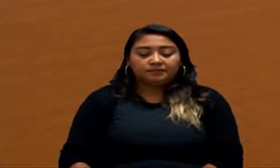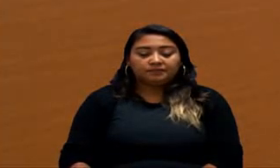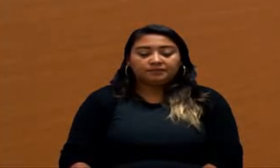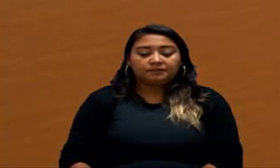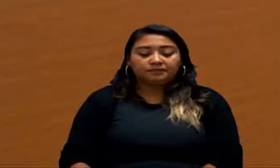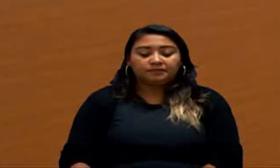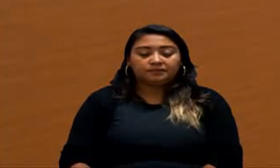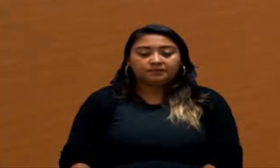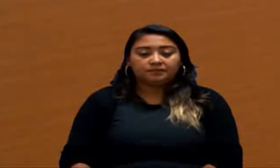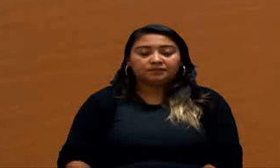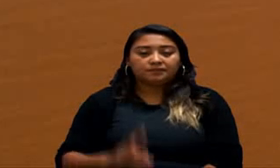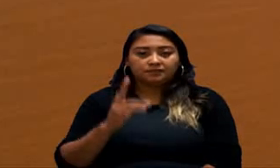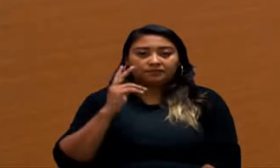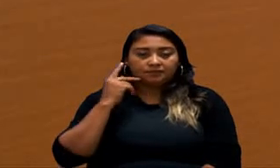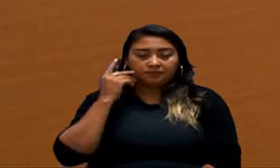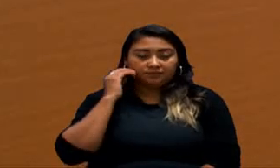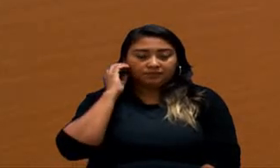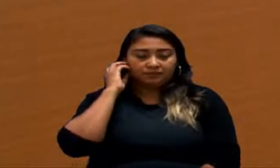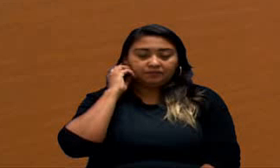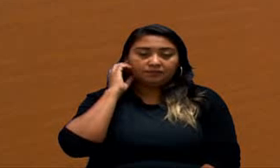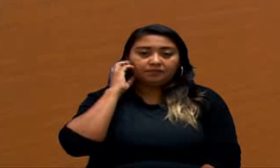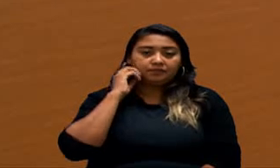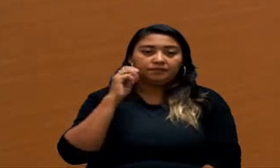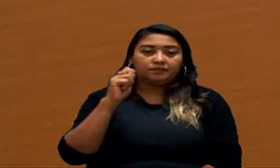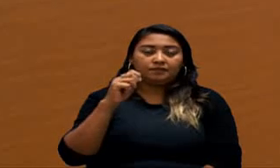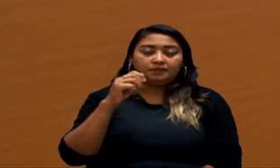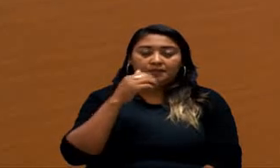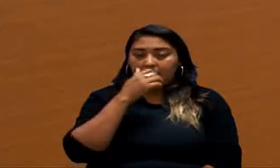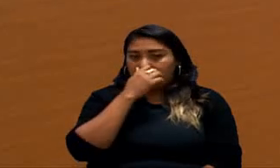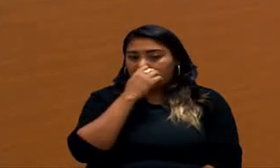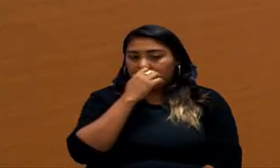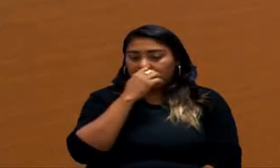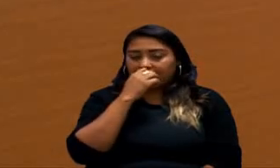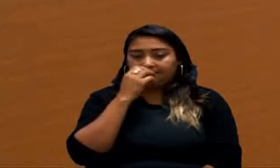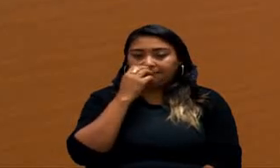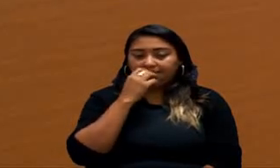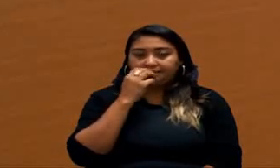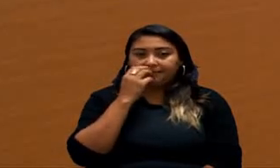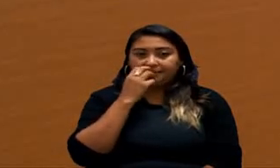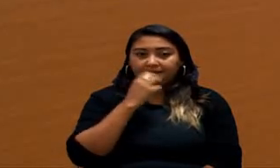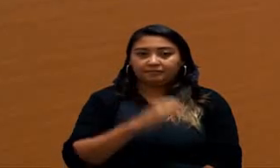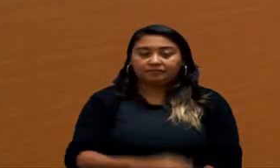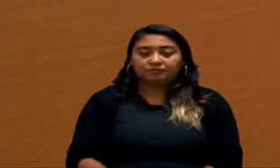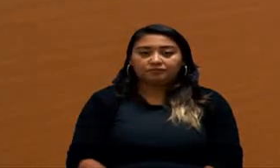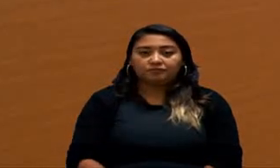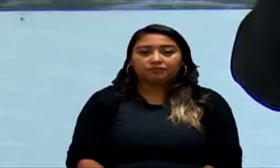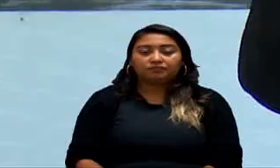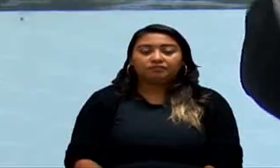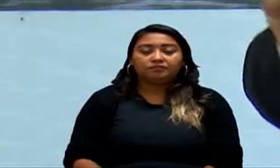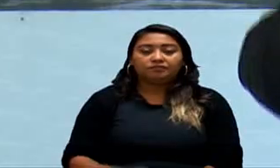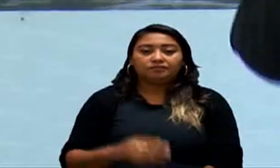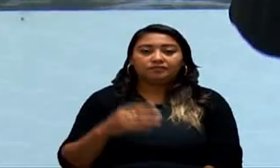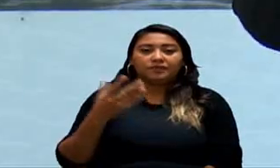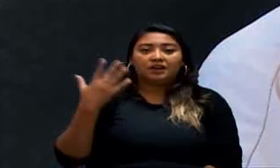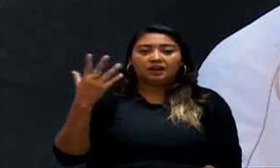Vereador... No caso do Iabico? Tá. Vereador... O cartório tinha que informar a